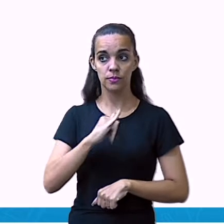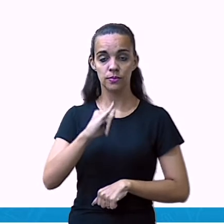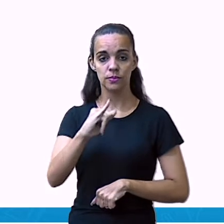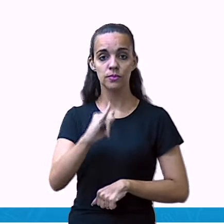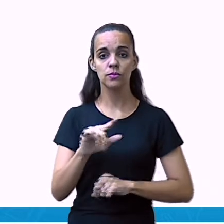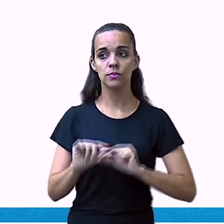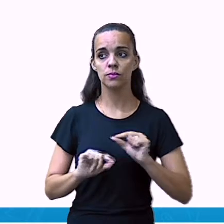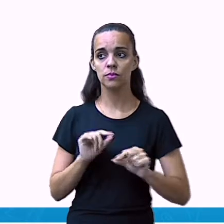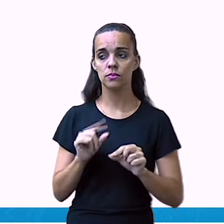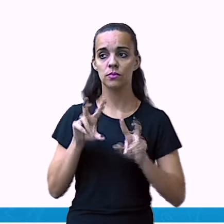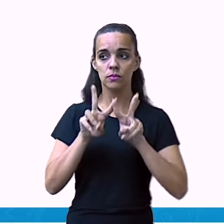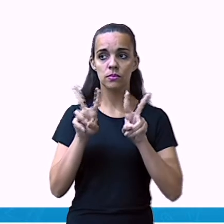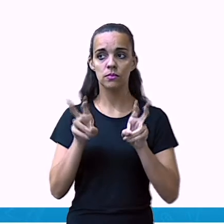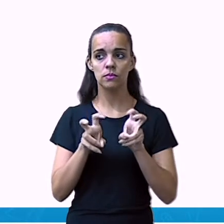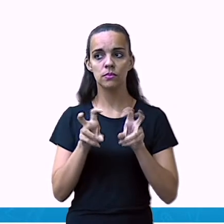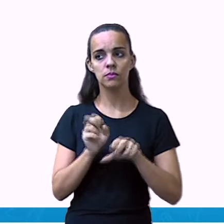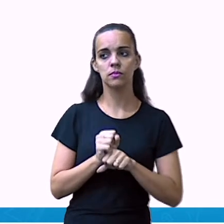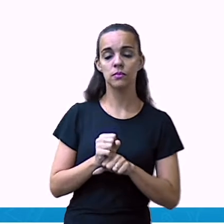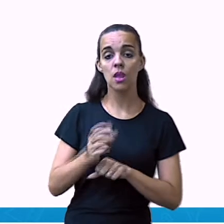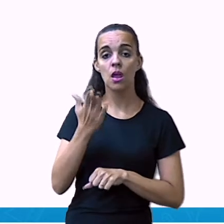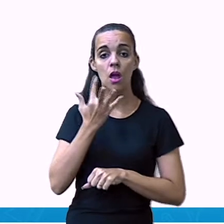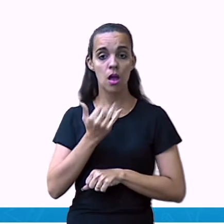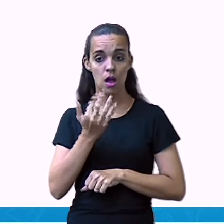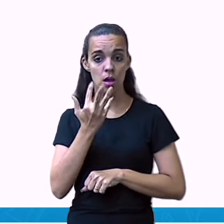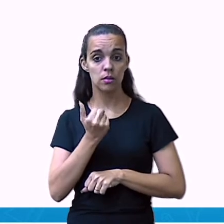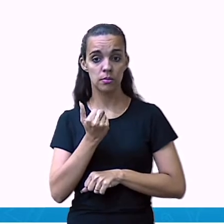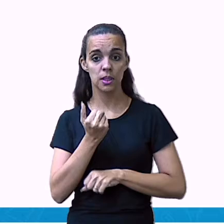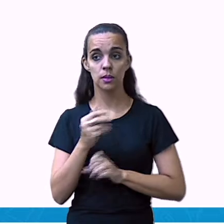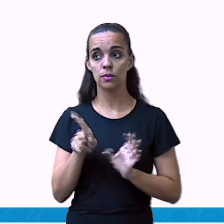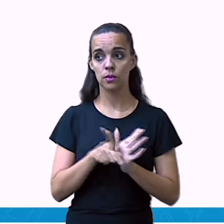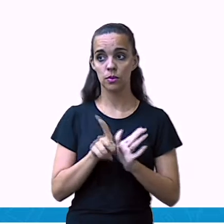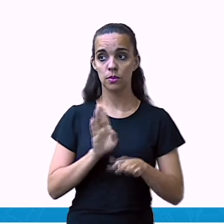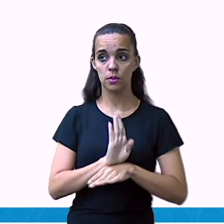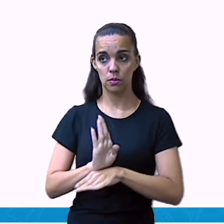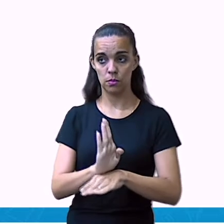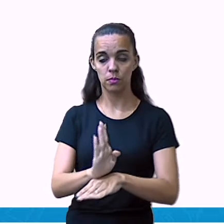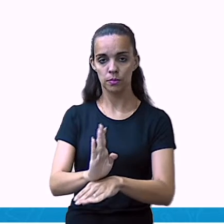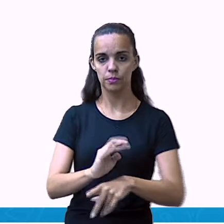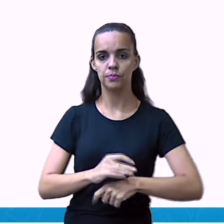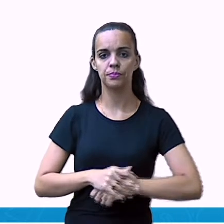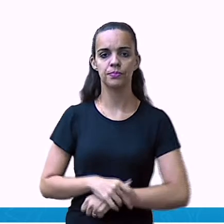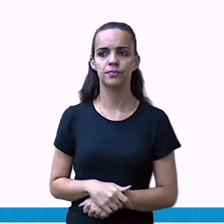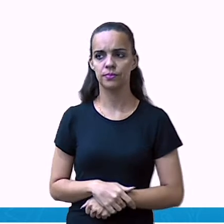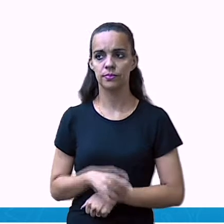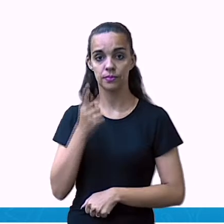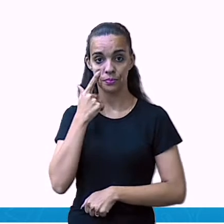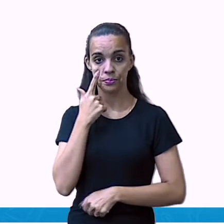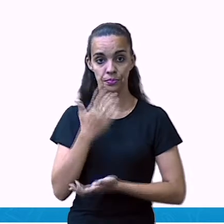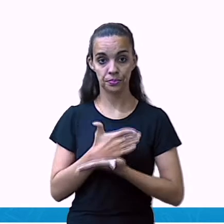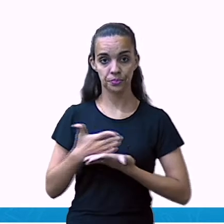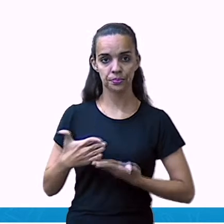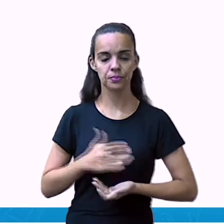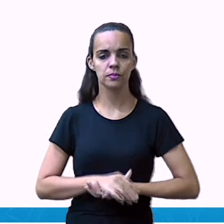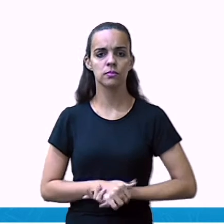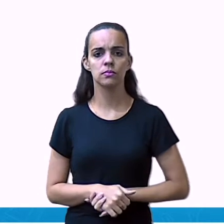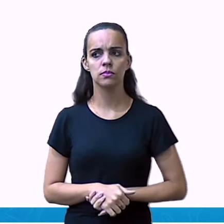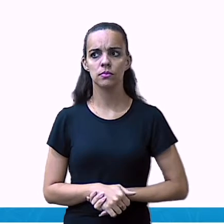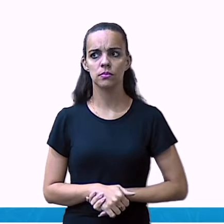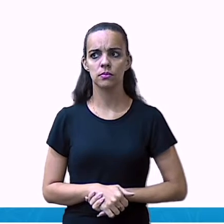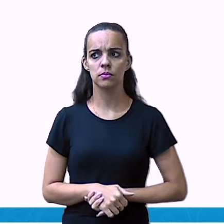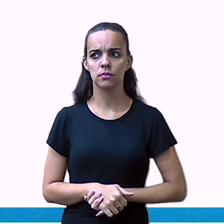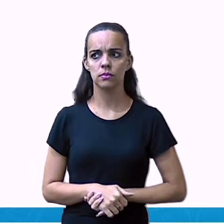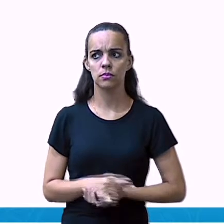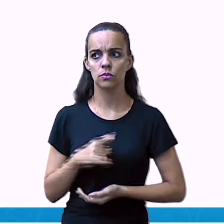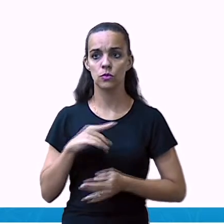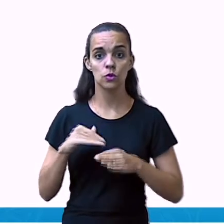informa sobre a alimentação do tubarão. Vamos lá? Todos